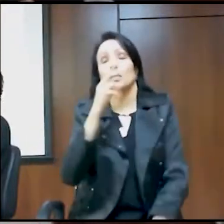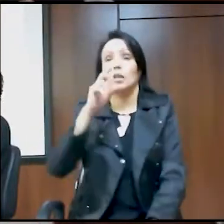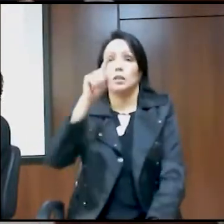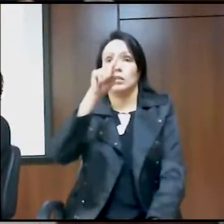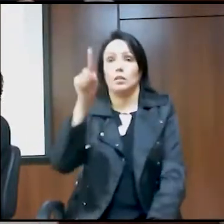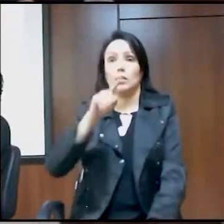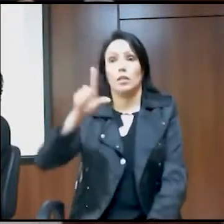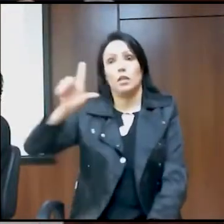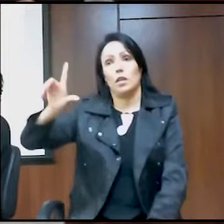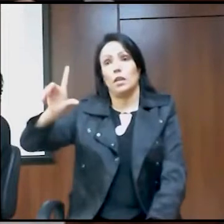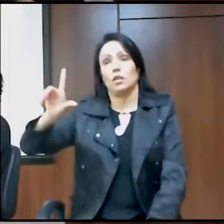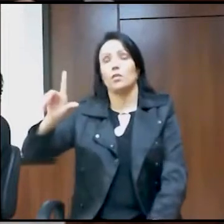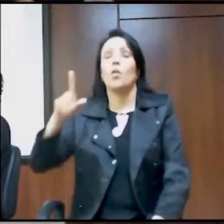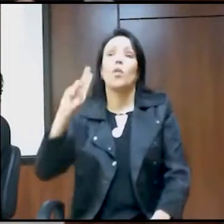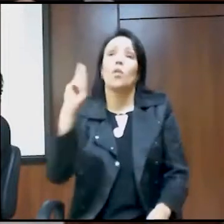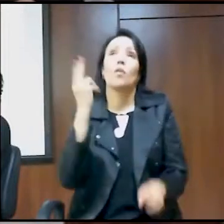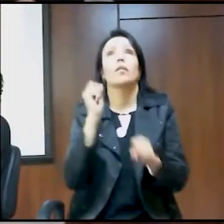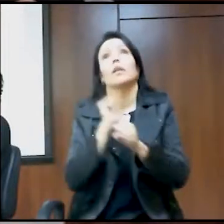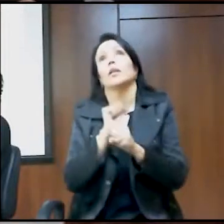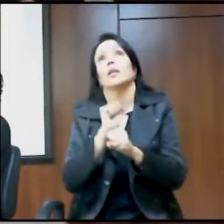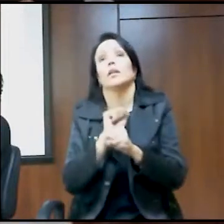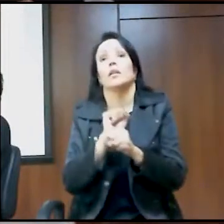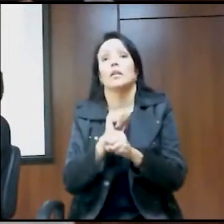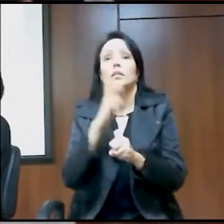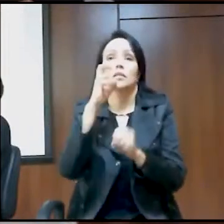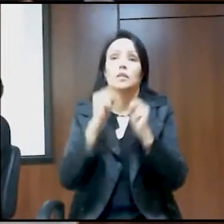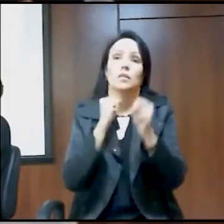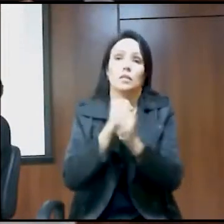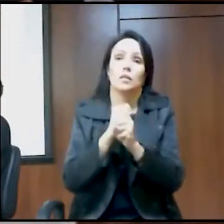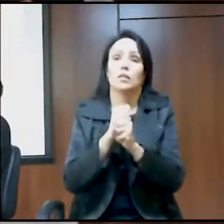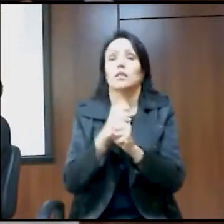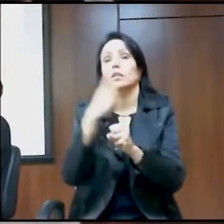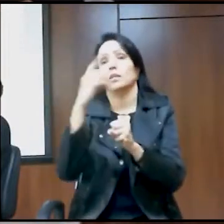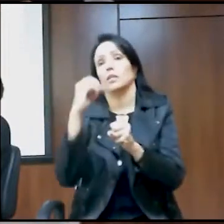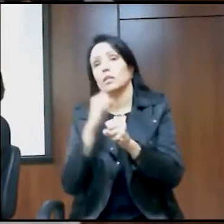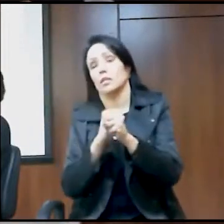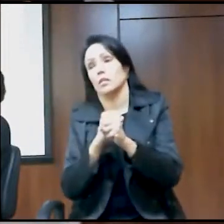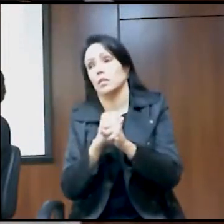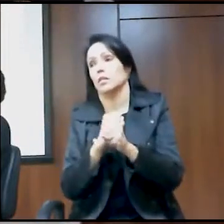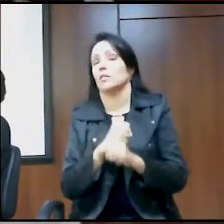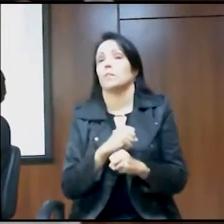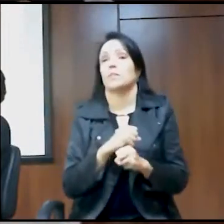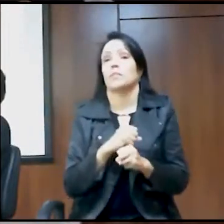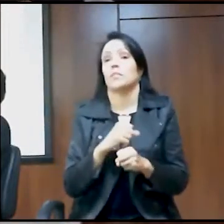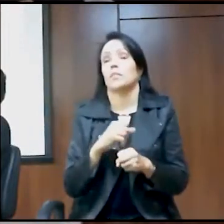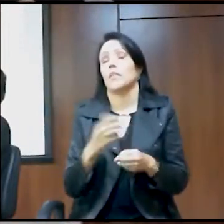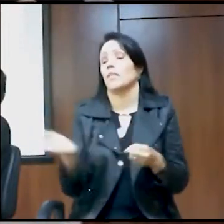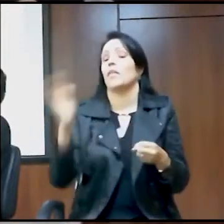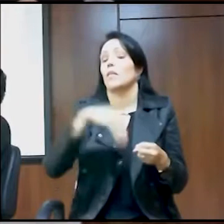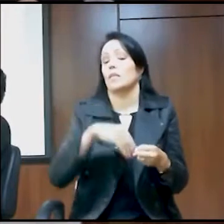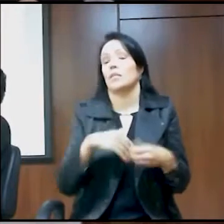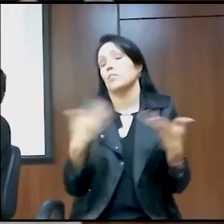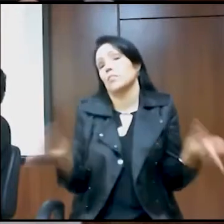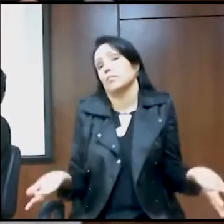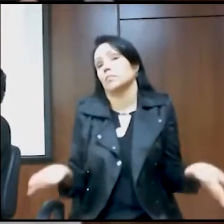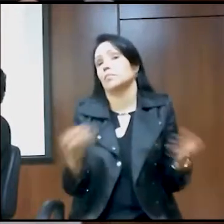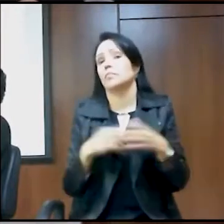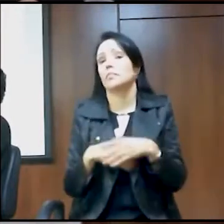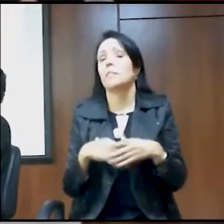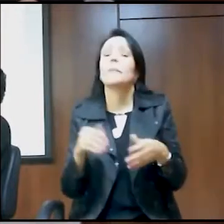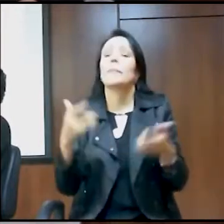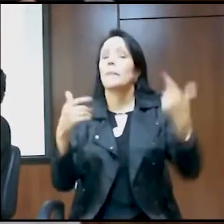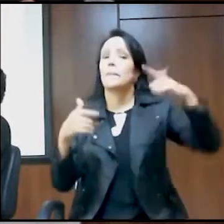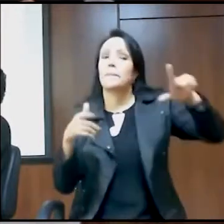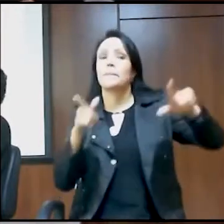ficar esperando por 5 ou 10 anos uma unidade habitacional da CDHU que nunca vem. Outro exemplo, por exemplo, é o caso